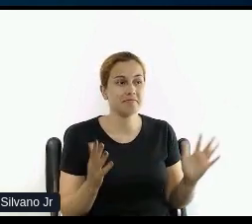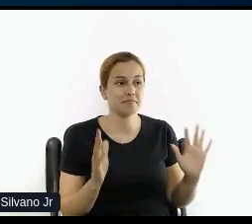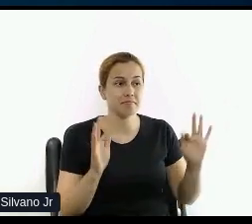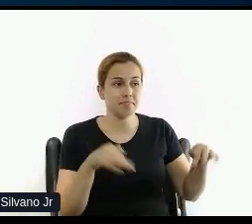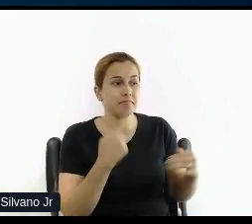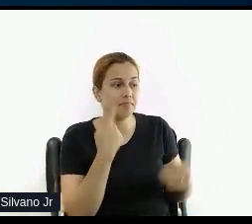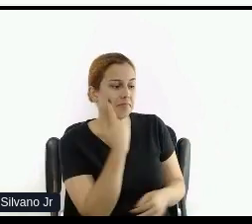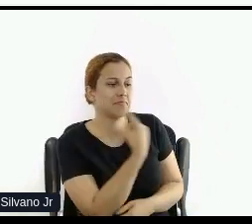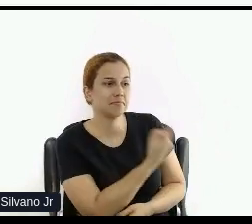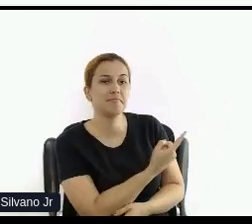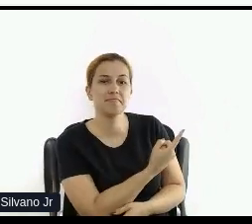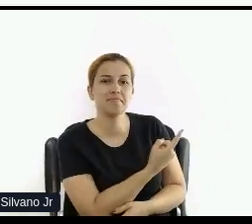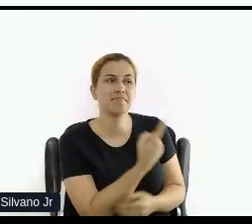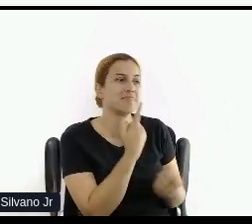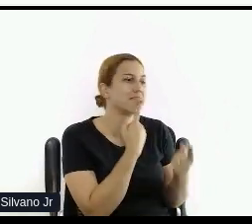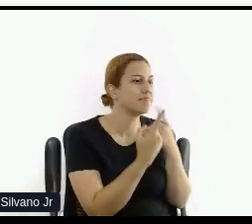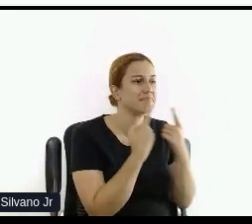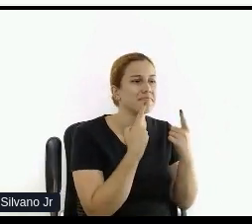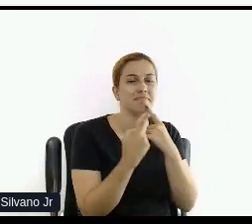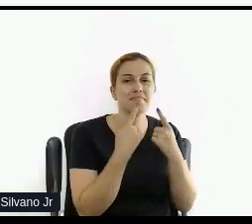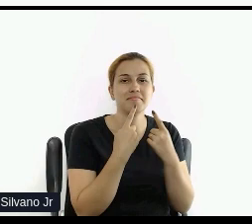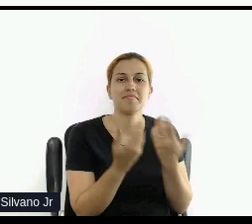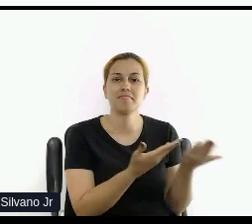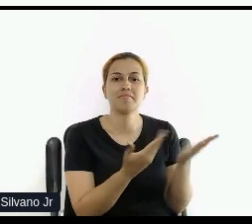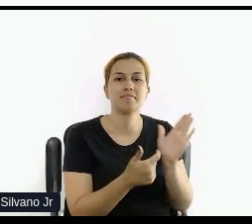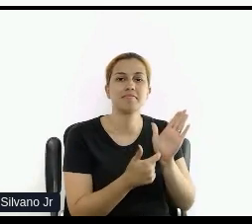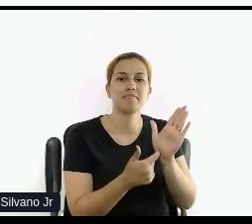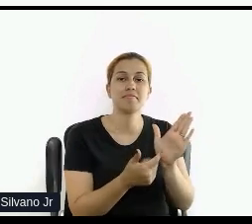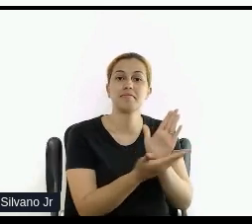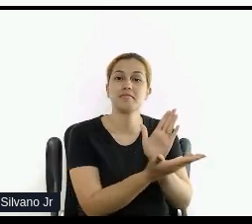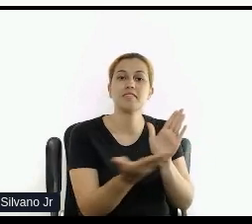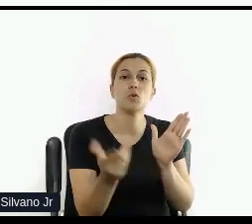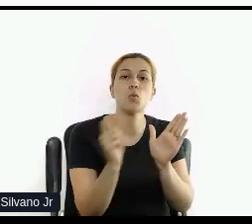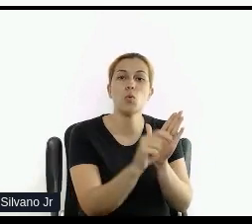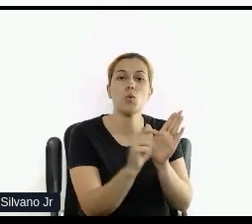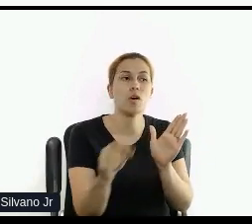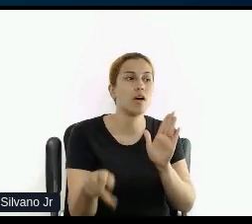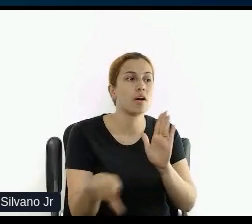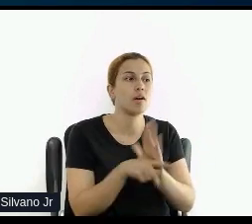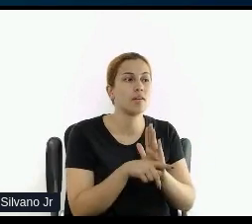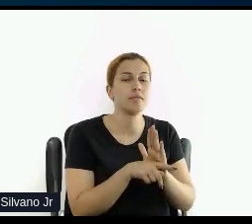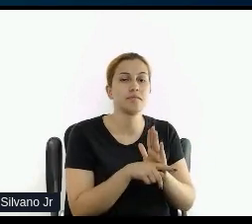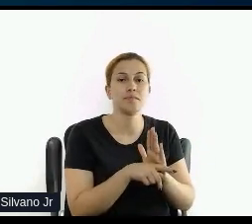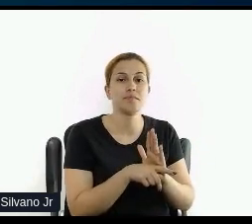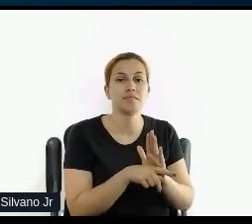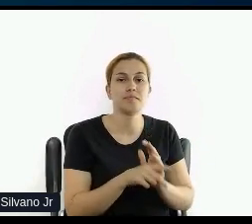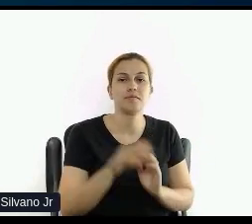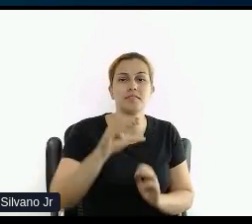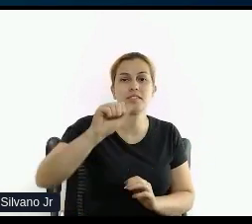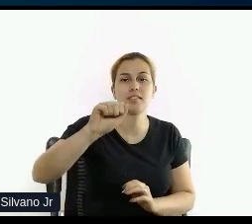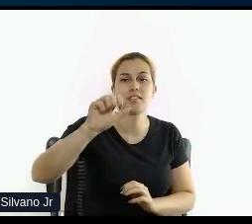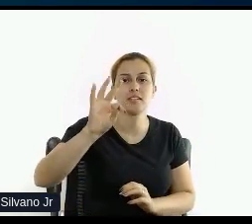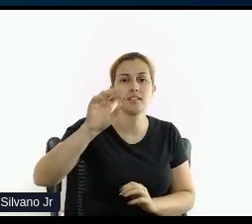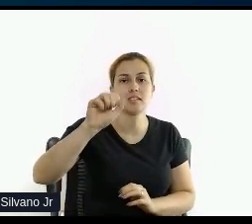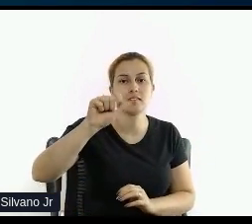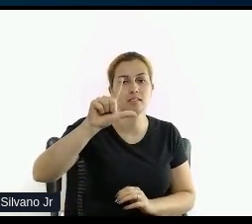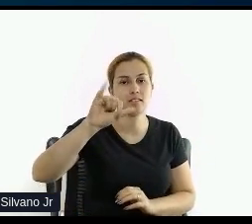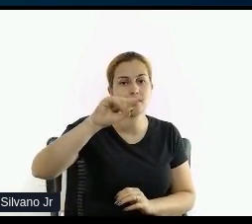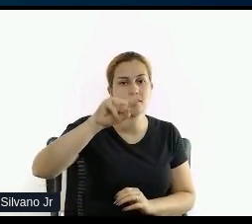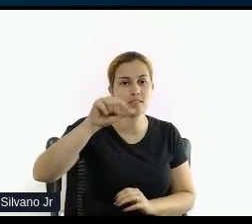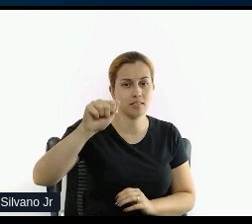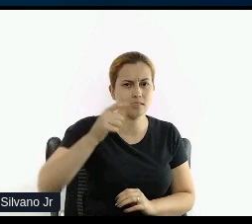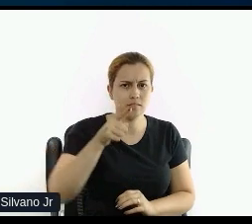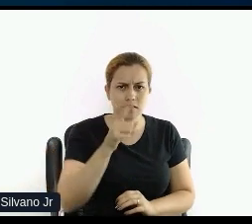aqui do nosso papo, né, queria apresentar aí para vocês o nosso programa Catalisa. Não sei se todos aqui conhecem, mas a